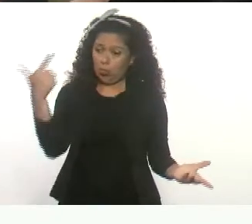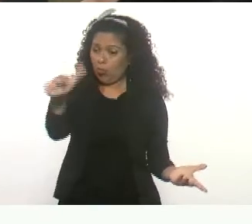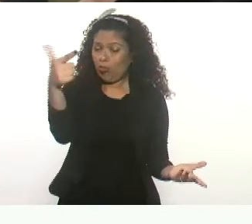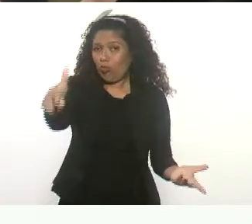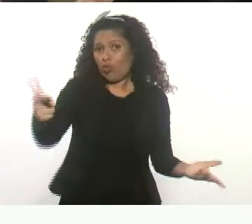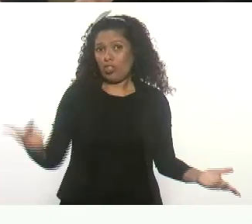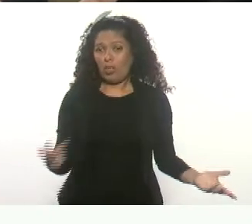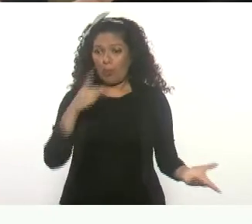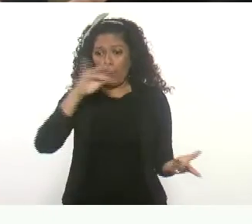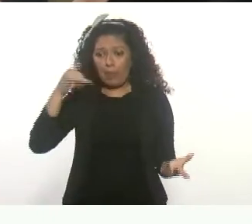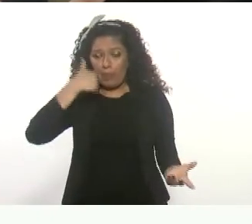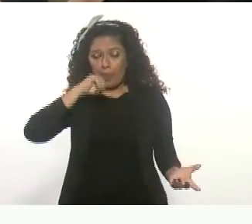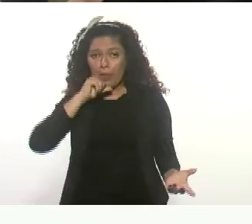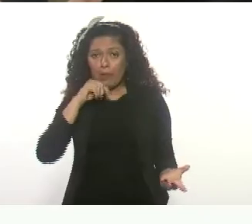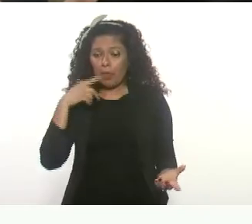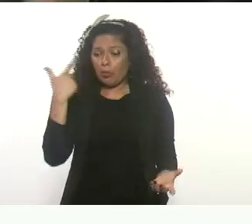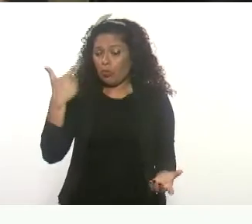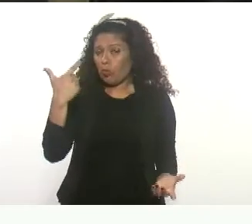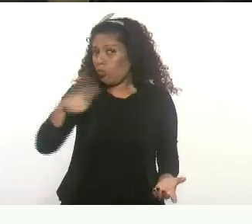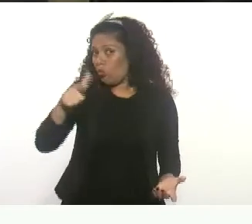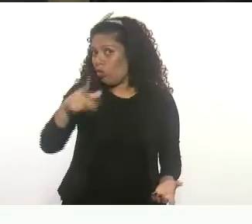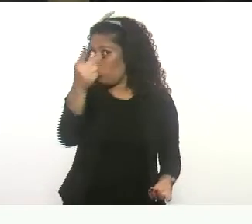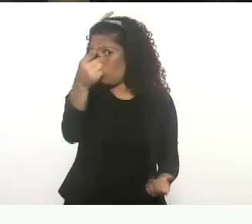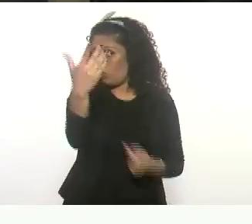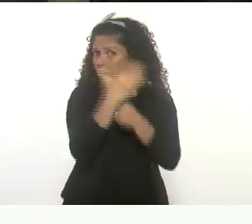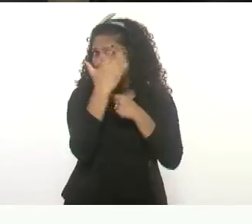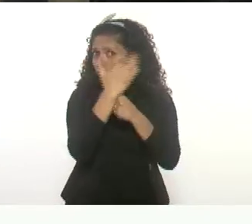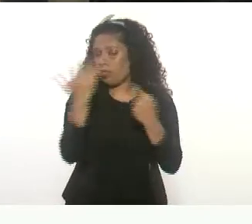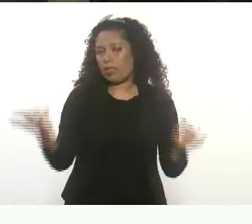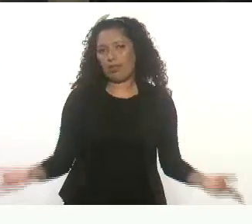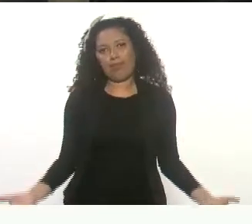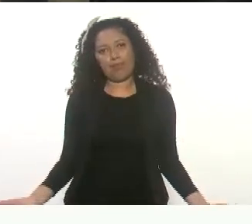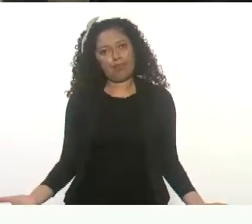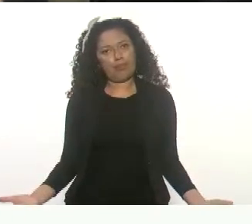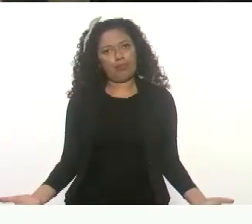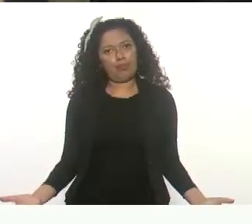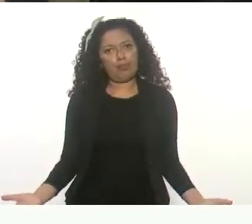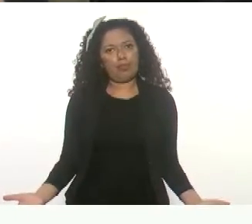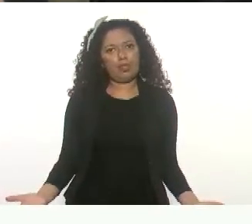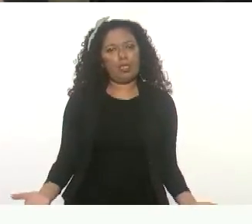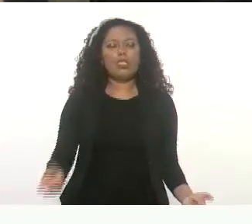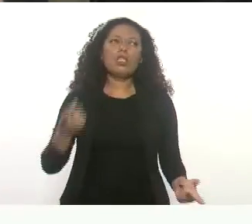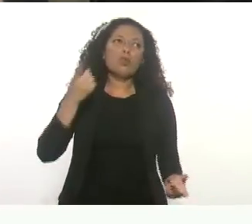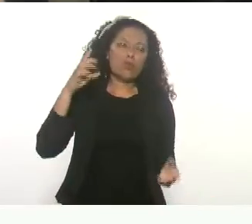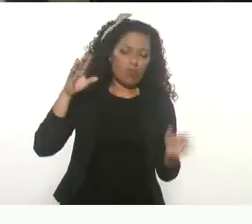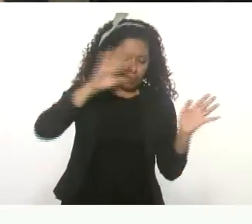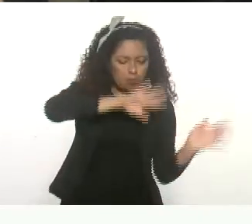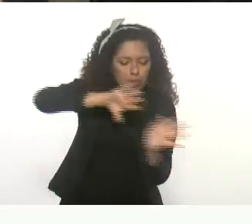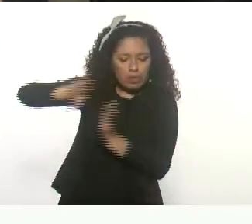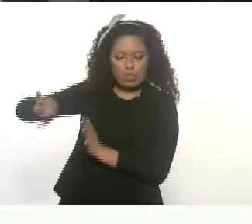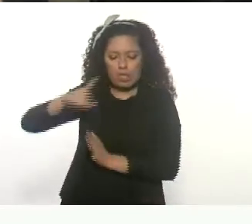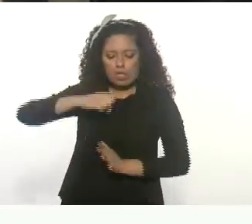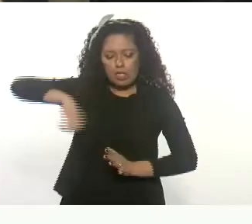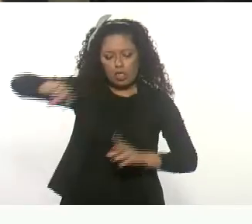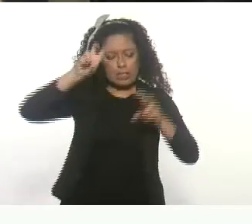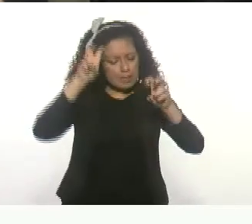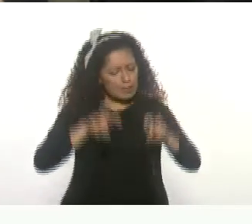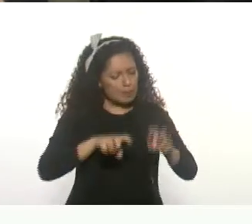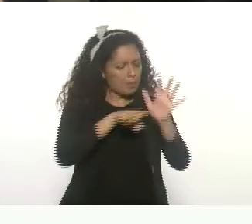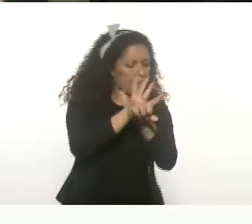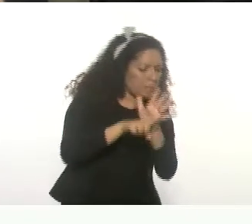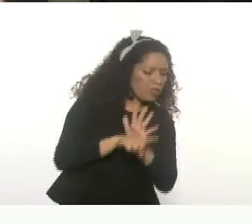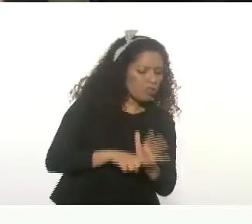um técnico de enfermagem? Então, acho que assim, se a gente sentar, pesquisar,